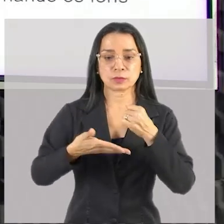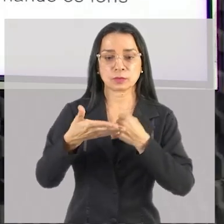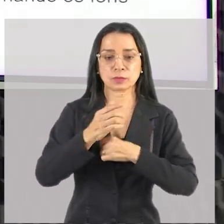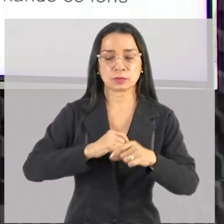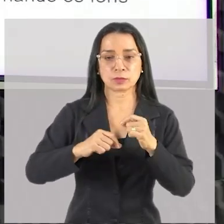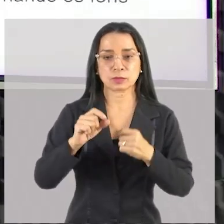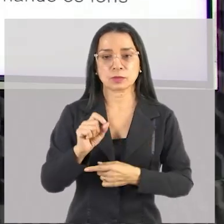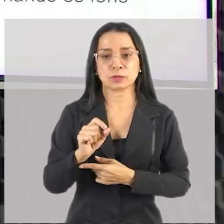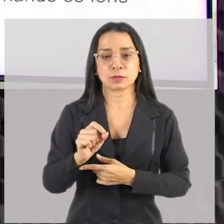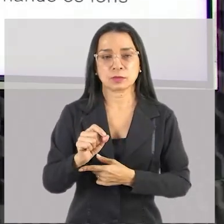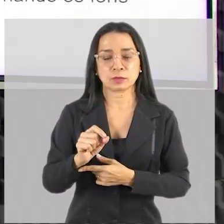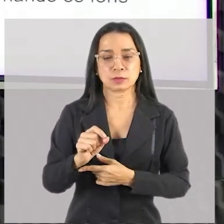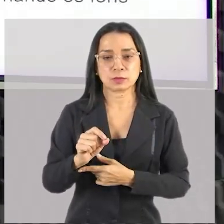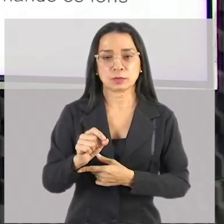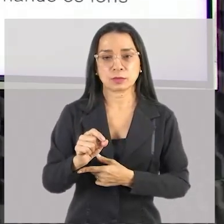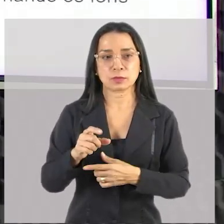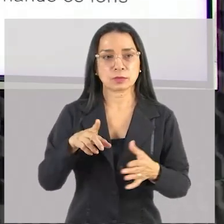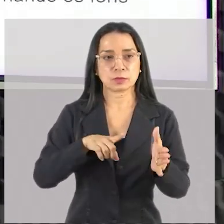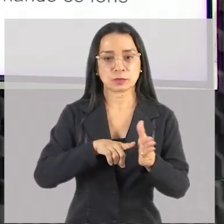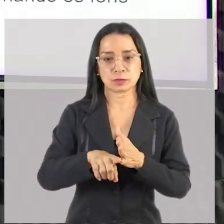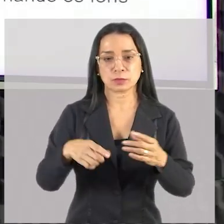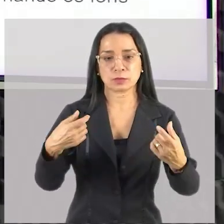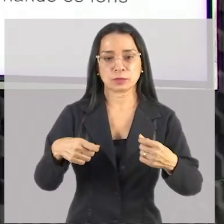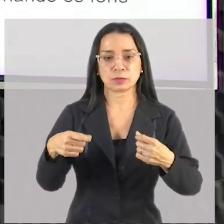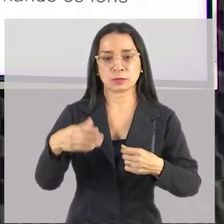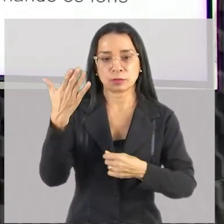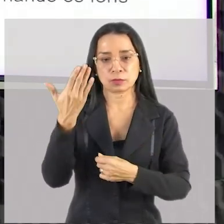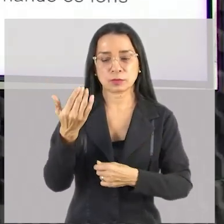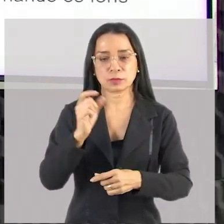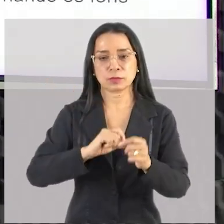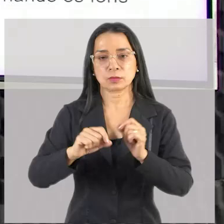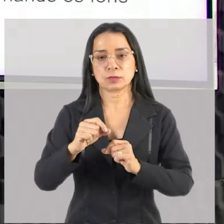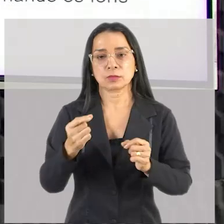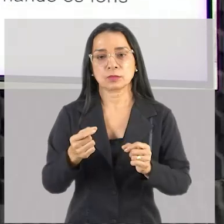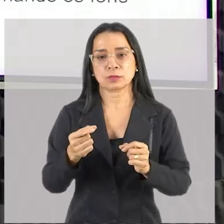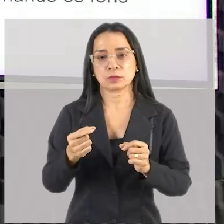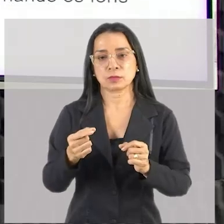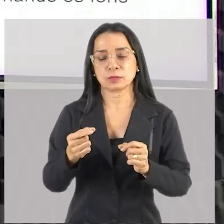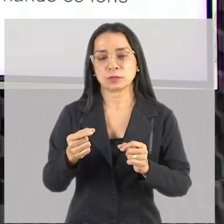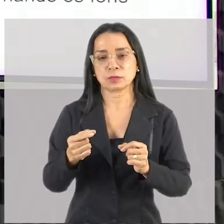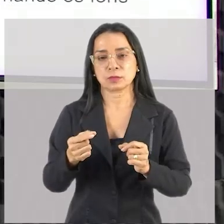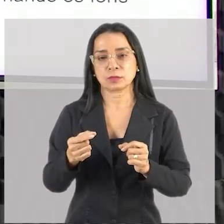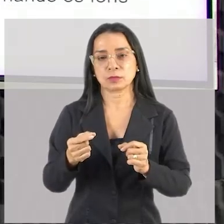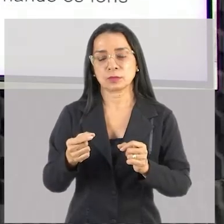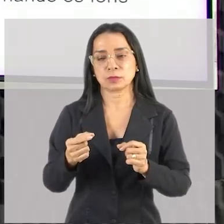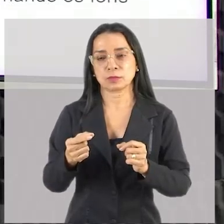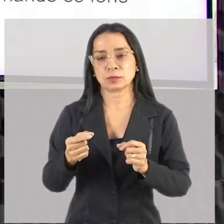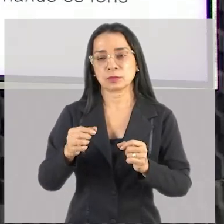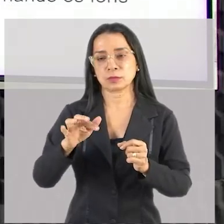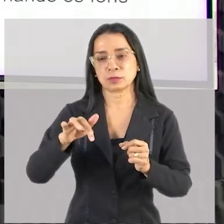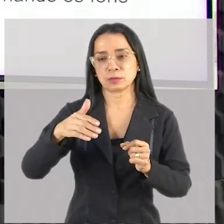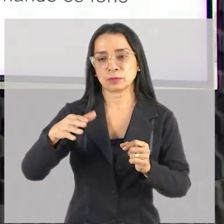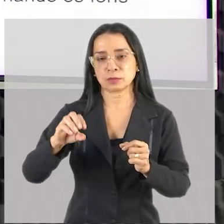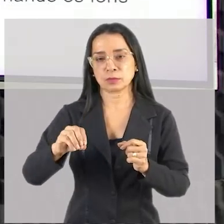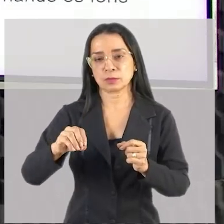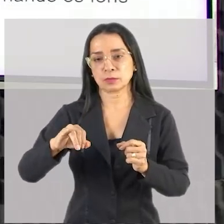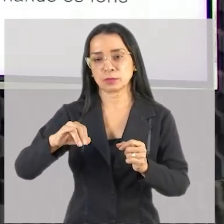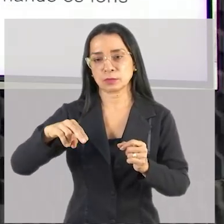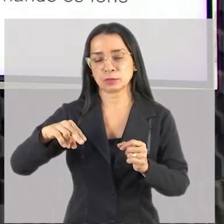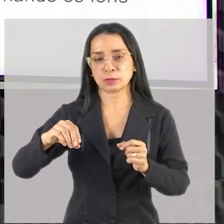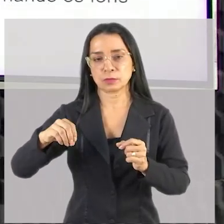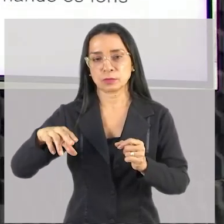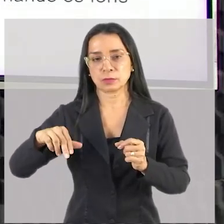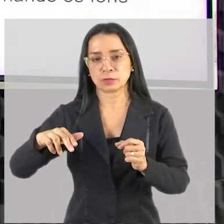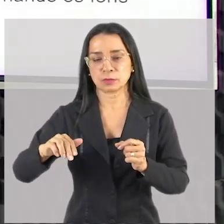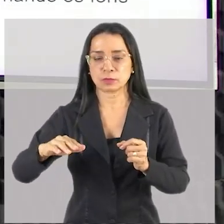embasamento para essa questão, você precisa sacar de função inorgânica. Tu precisa saber identificar a